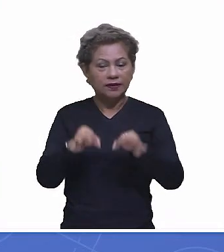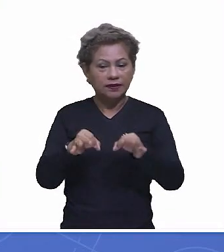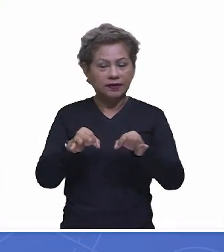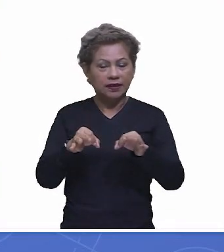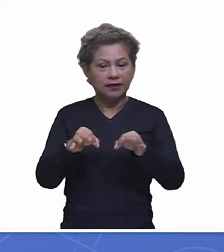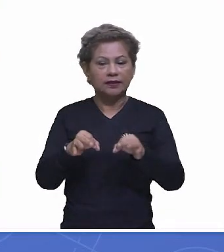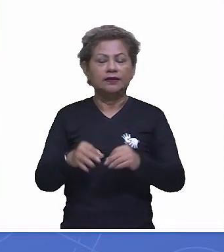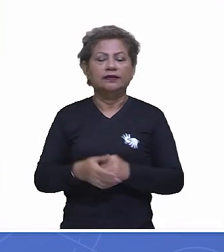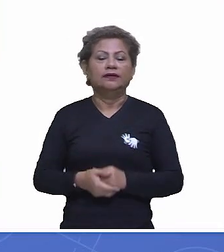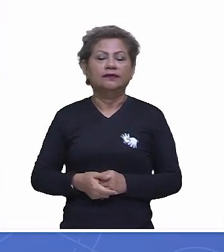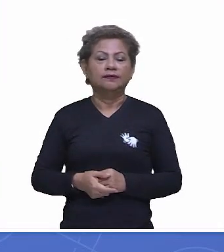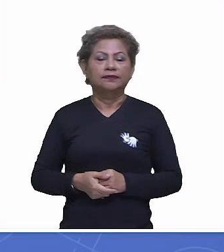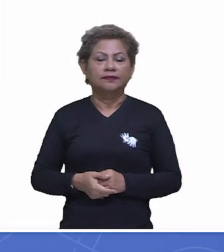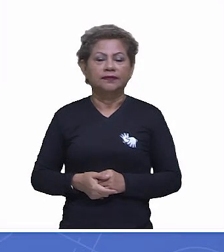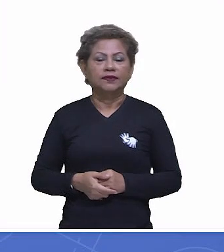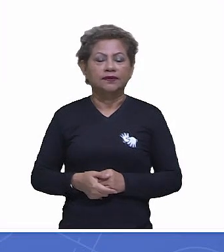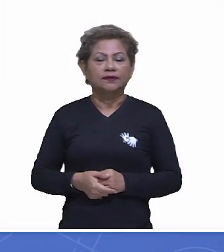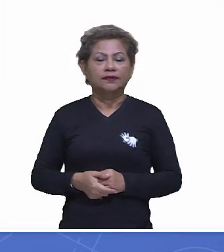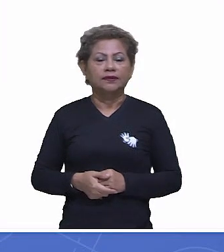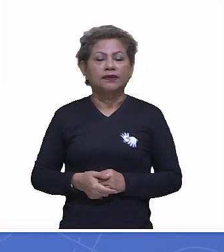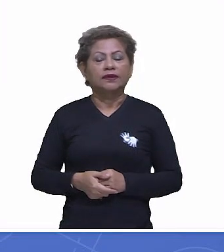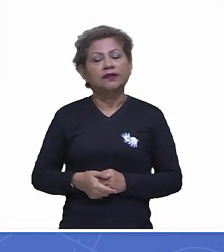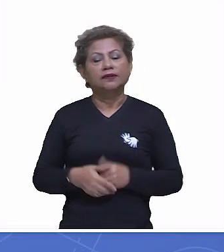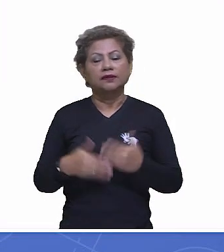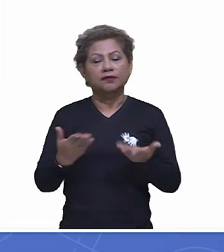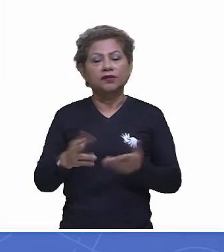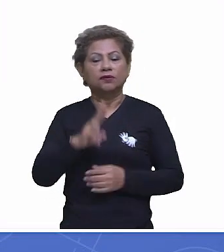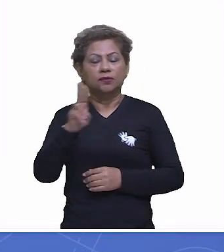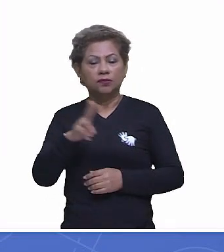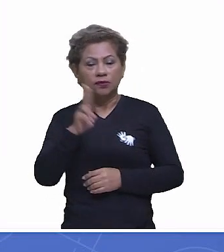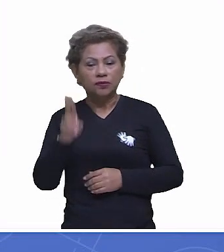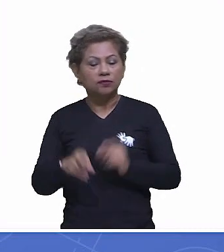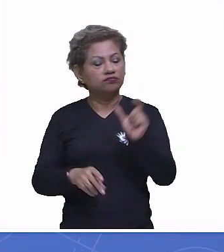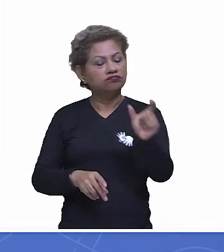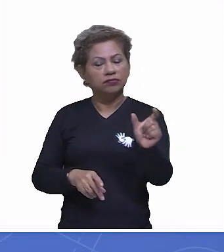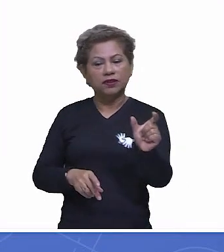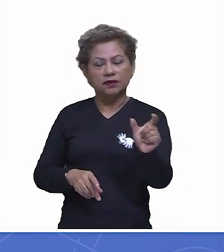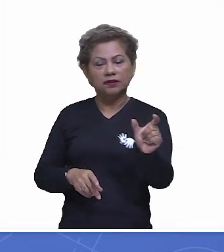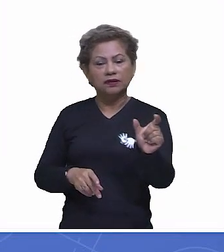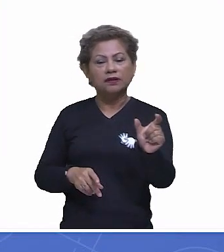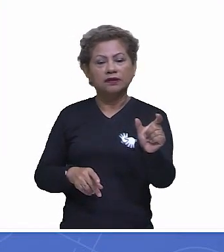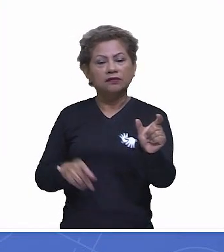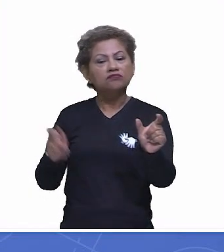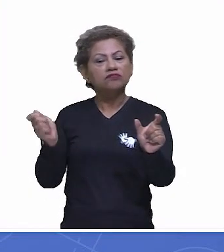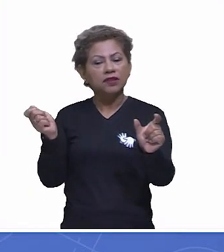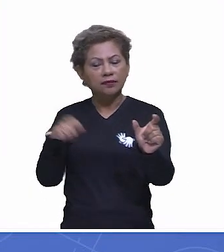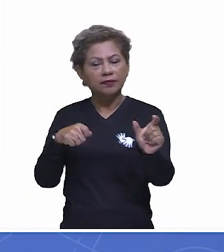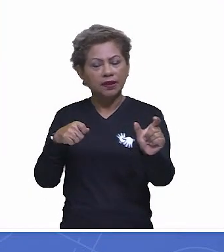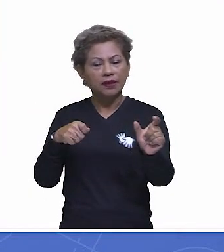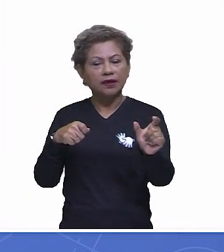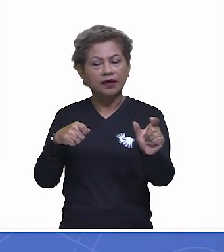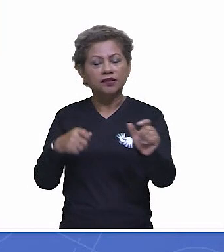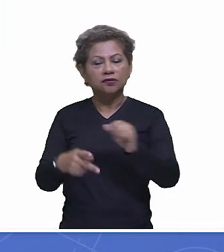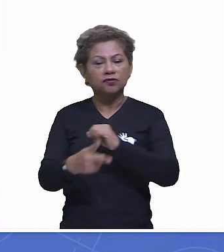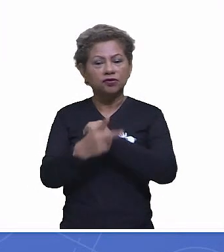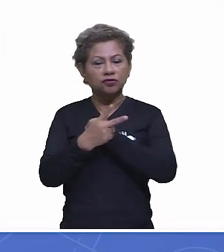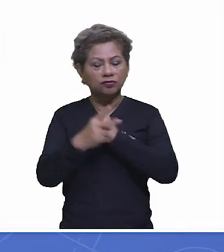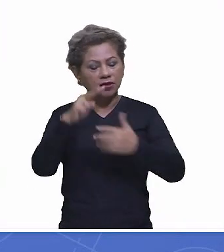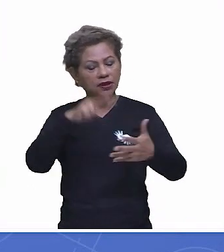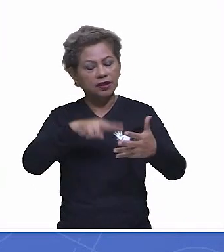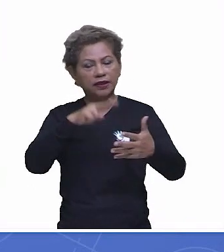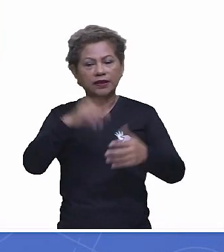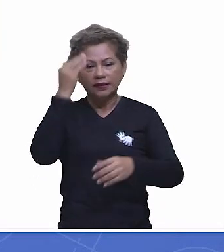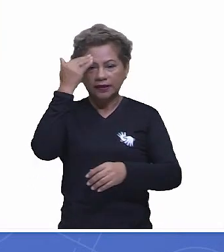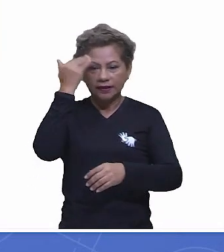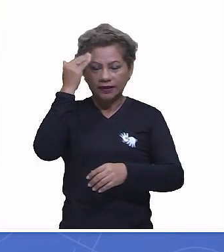um recurso, né? As marcas tipográficas são recursos que podem favorecer, então, a leitura e a compreensão do texto, tá